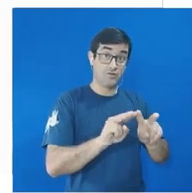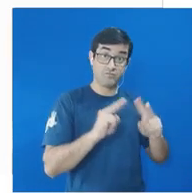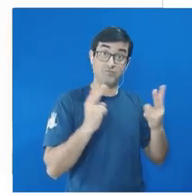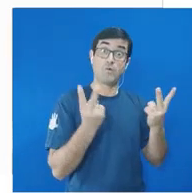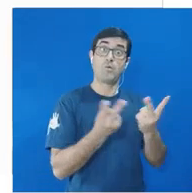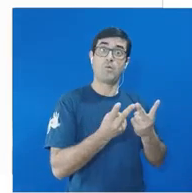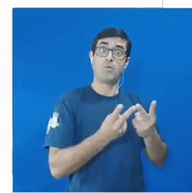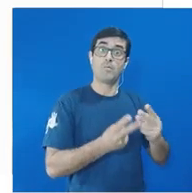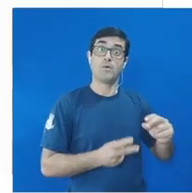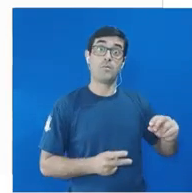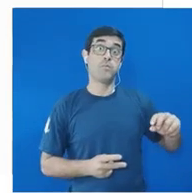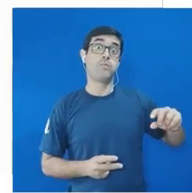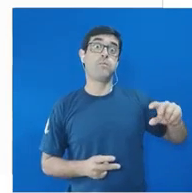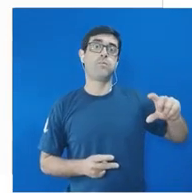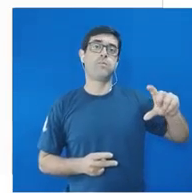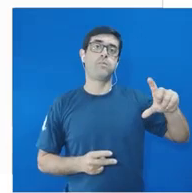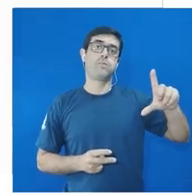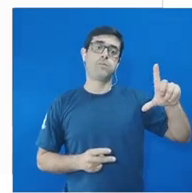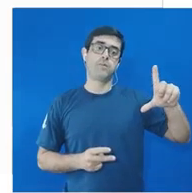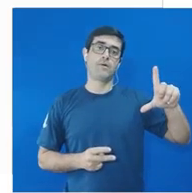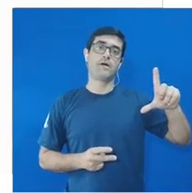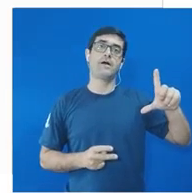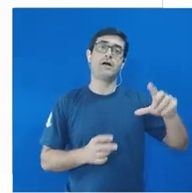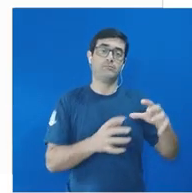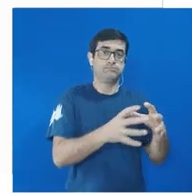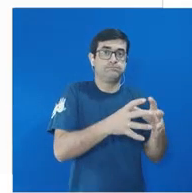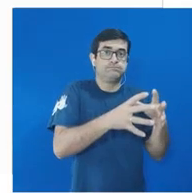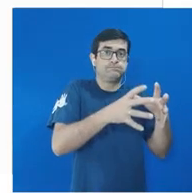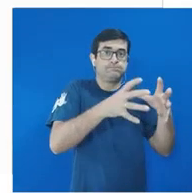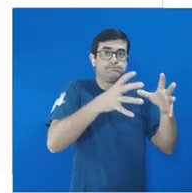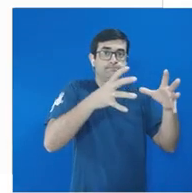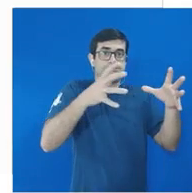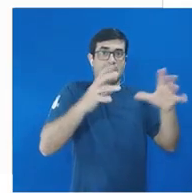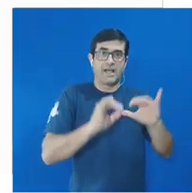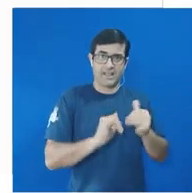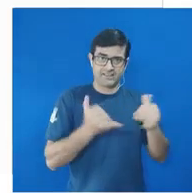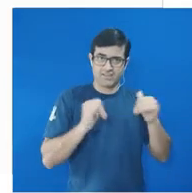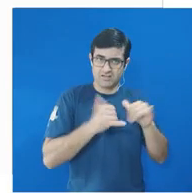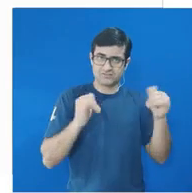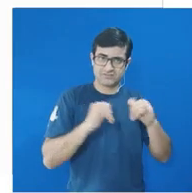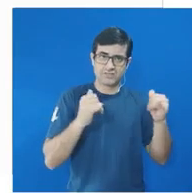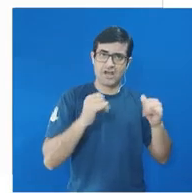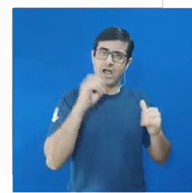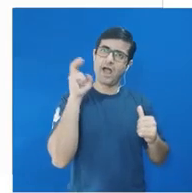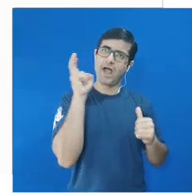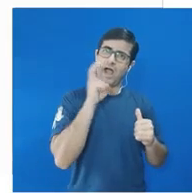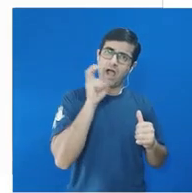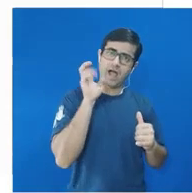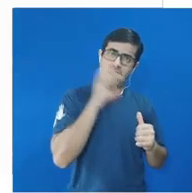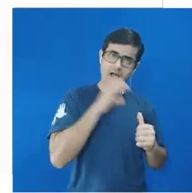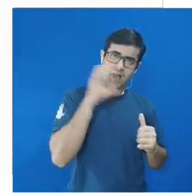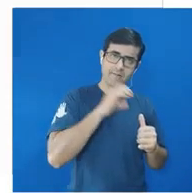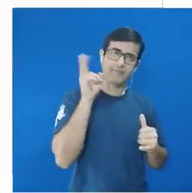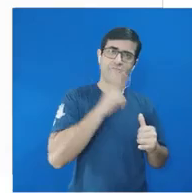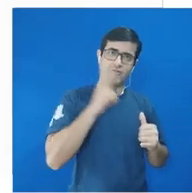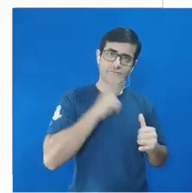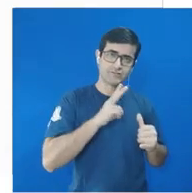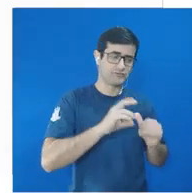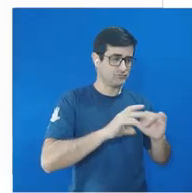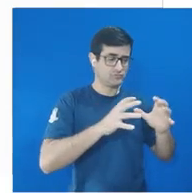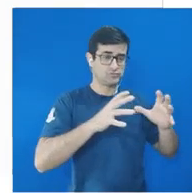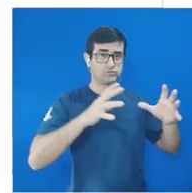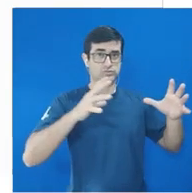estou dispersando aquela energia da velocidade média aumentada por um maior